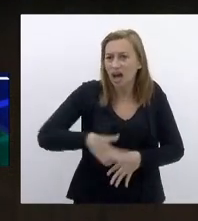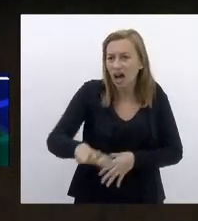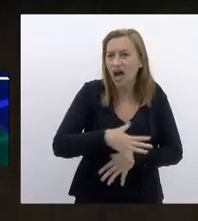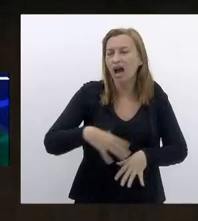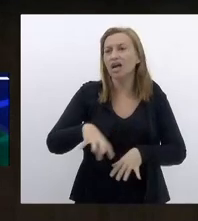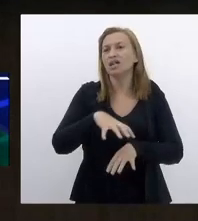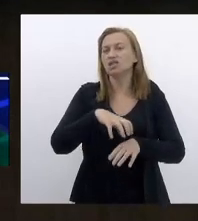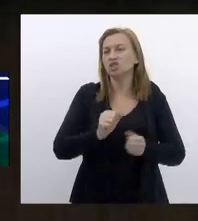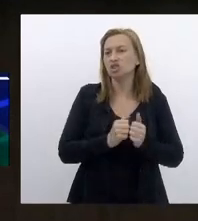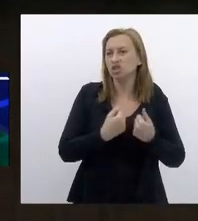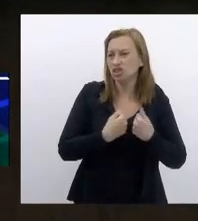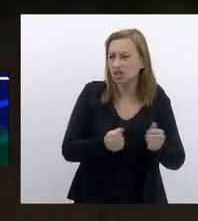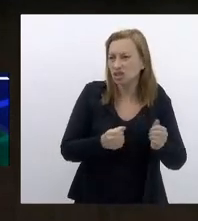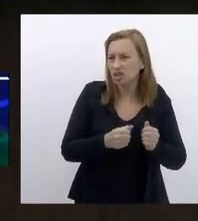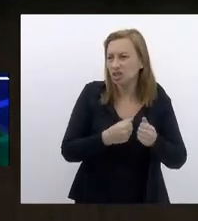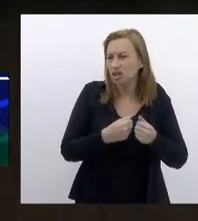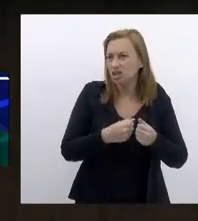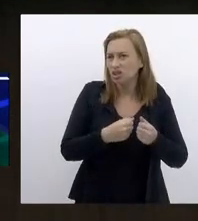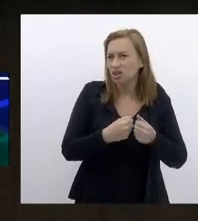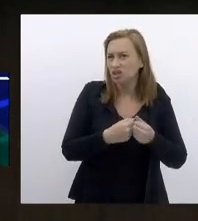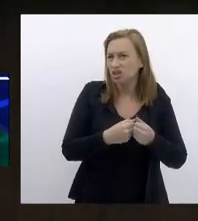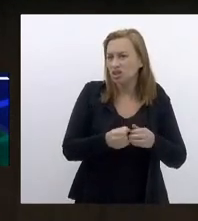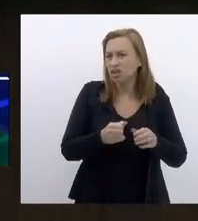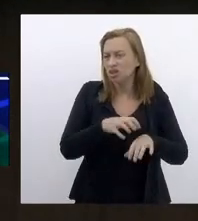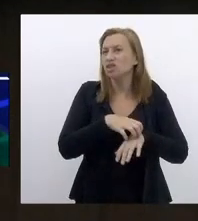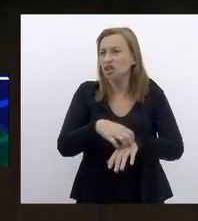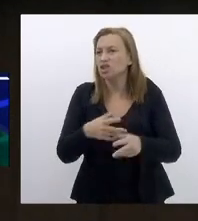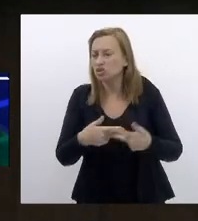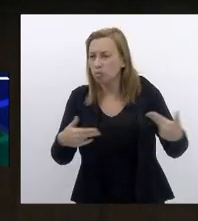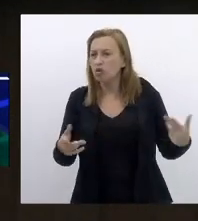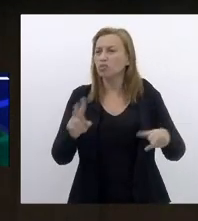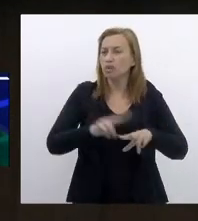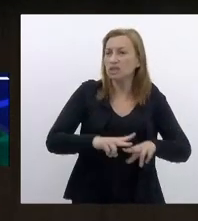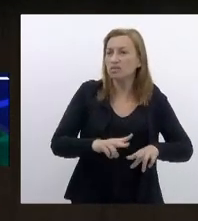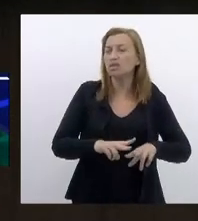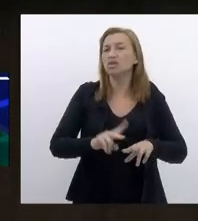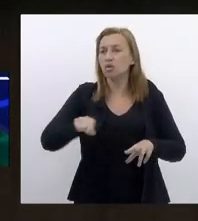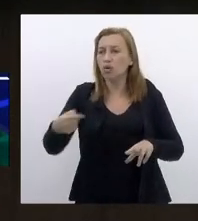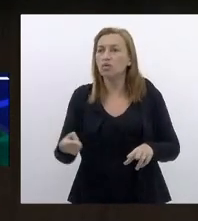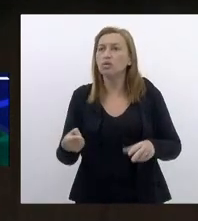com prisões, etc., a gente tem algumas